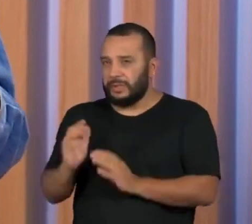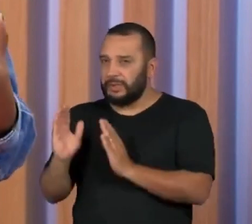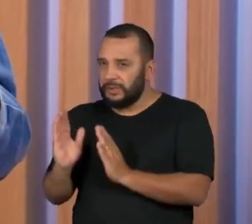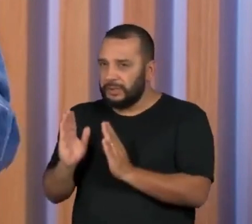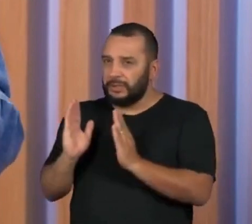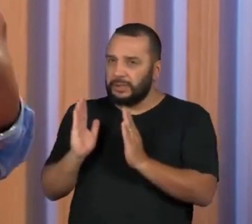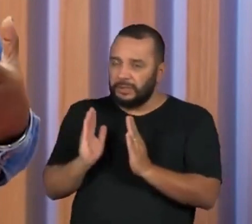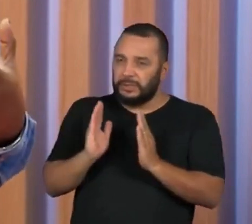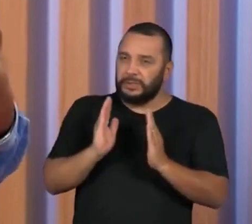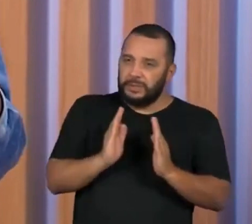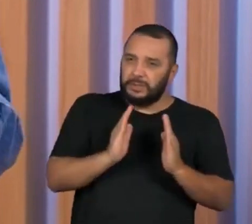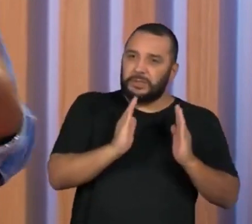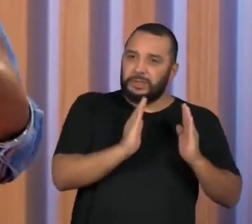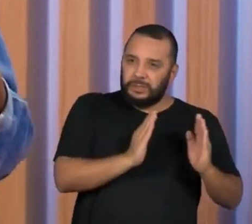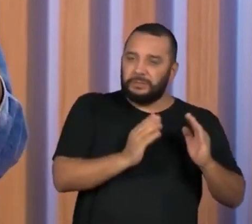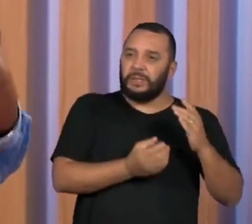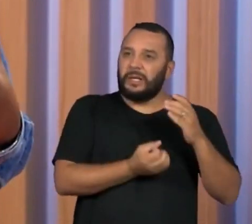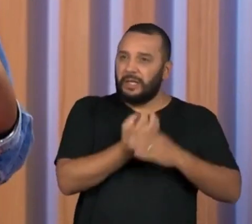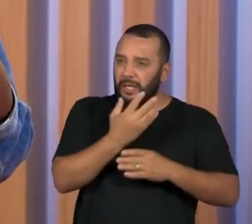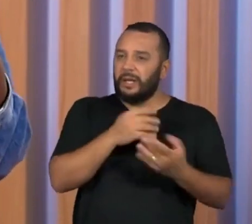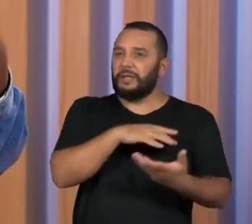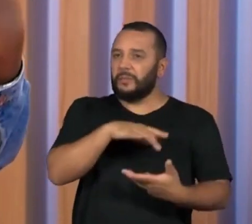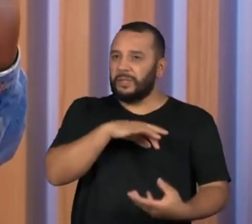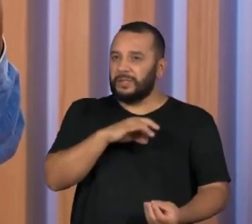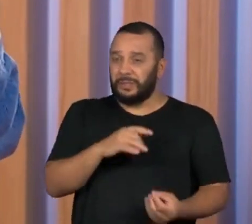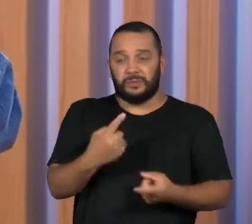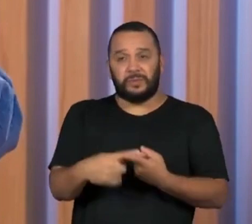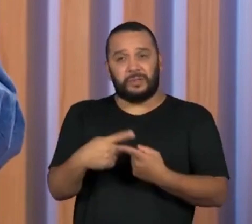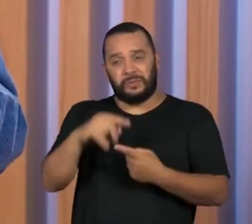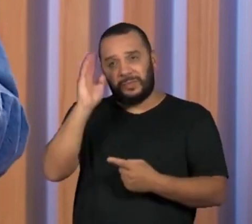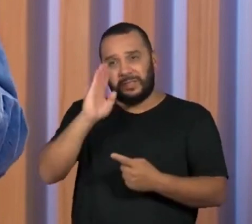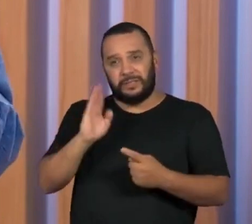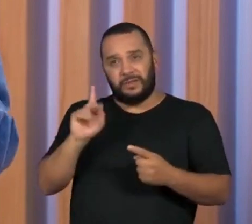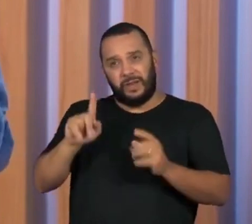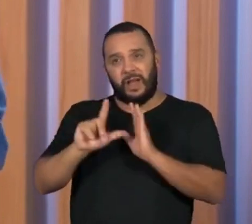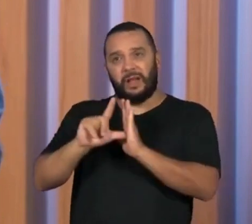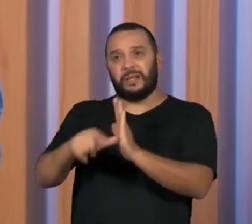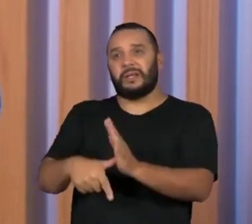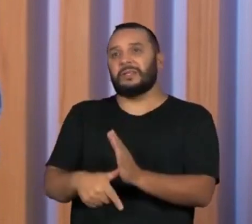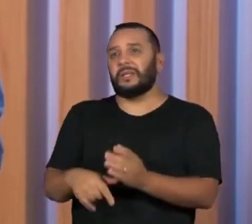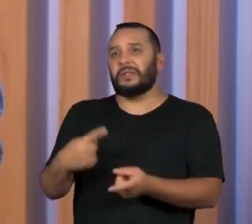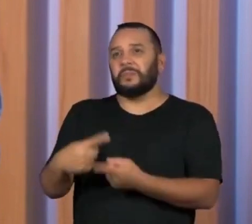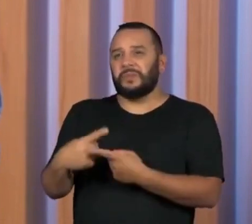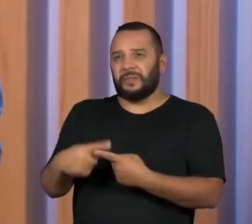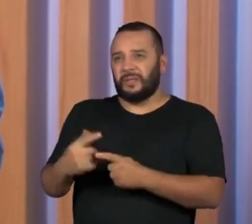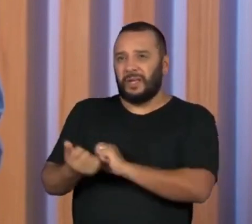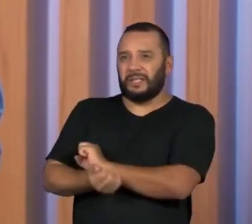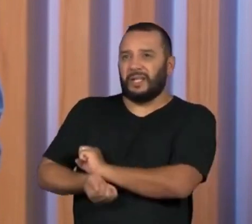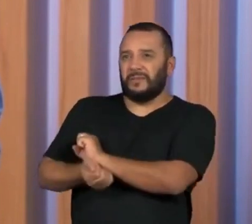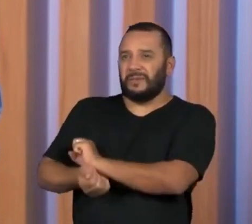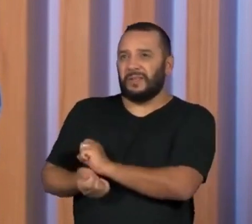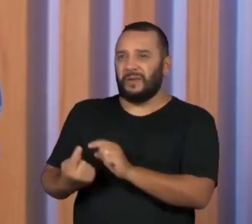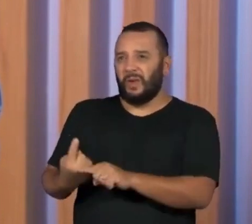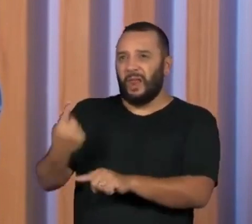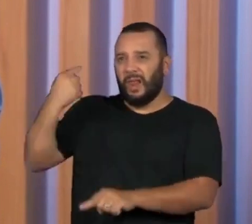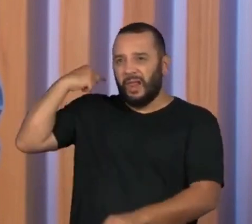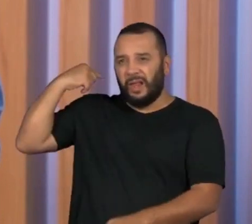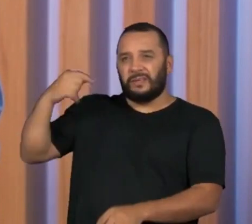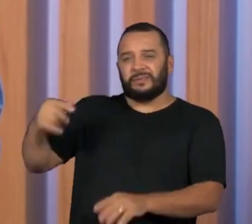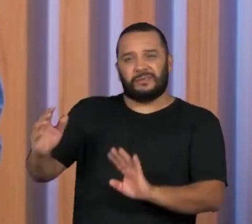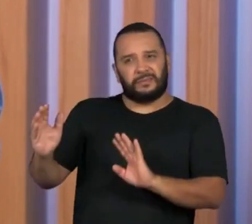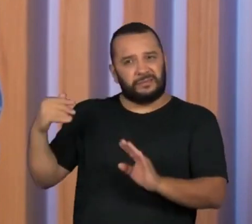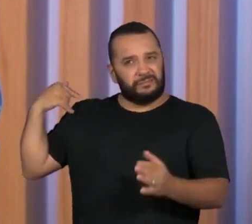esse atraso civilizatório né dessa herança ainda de muito atraso desse pensamento